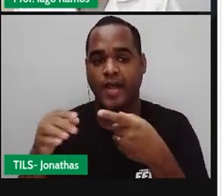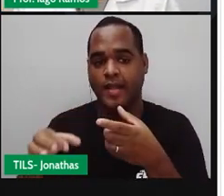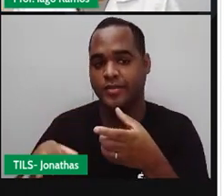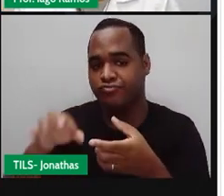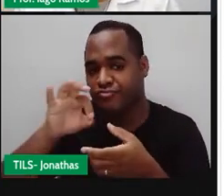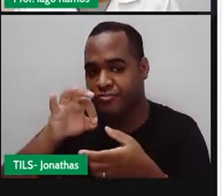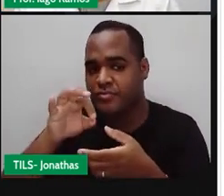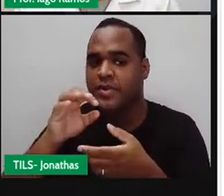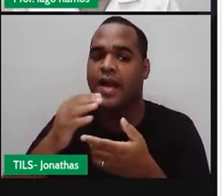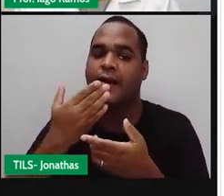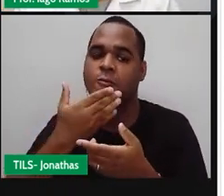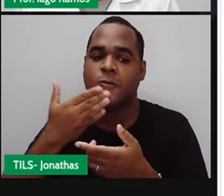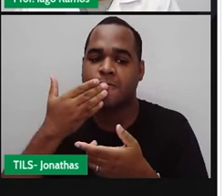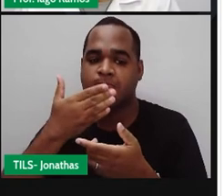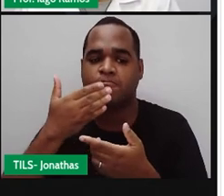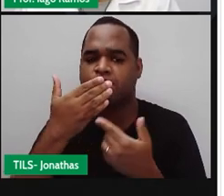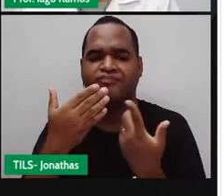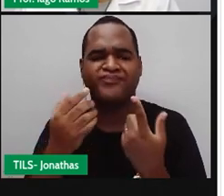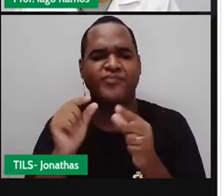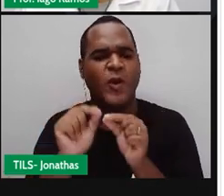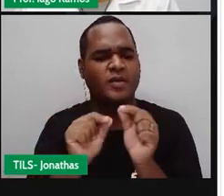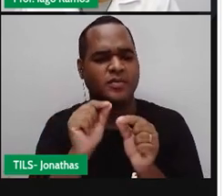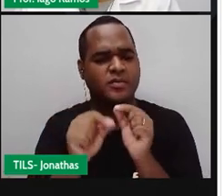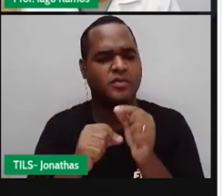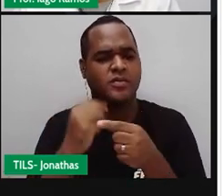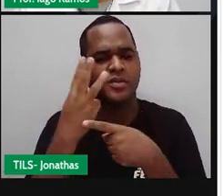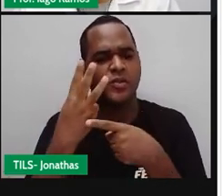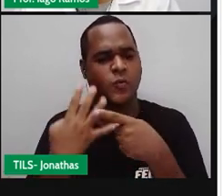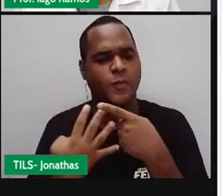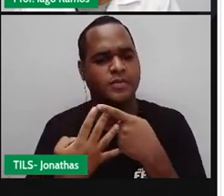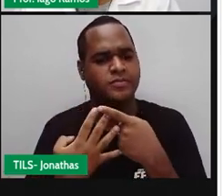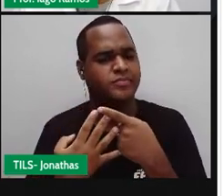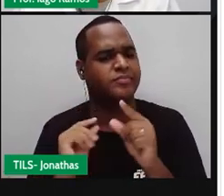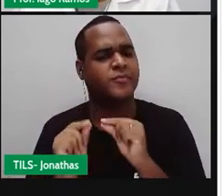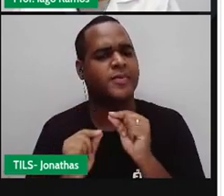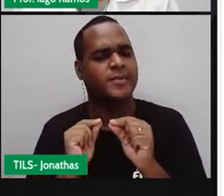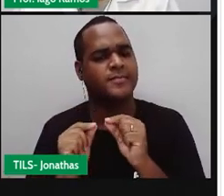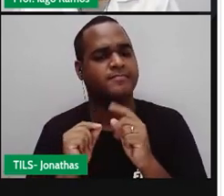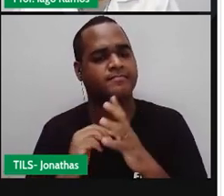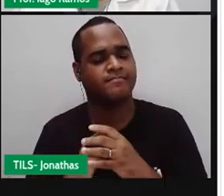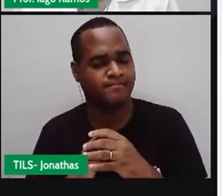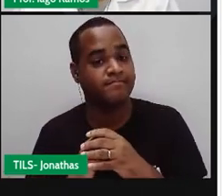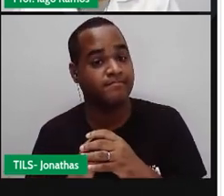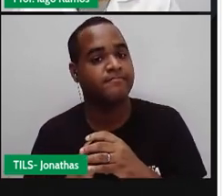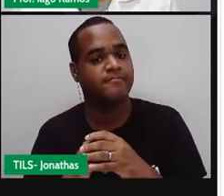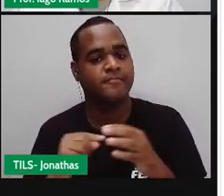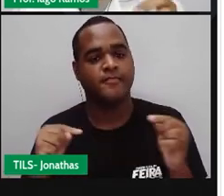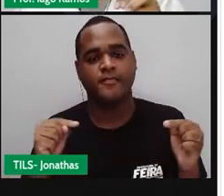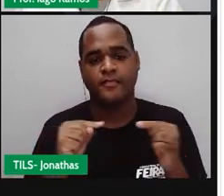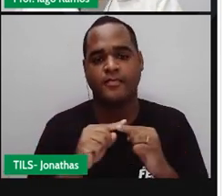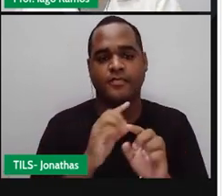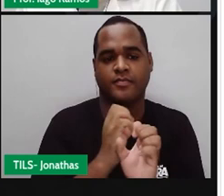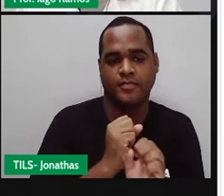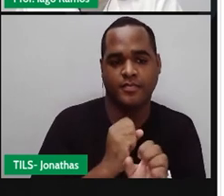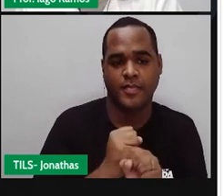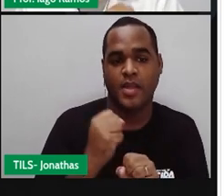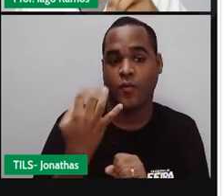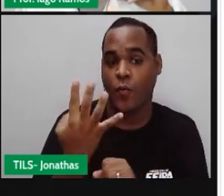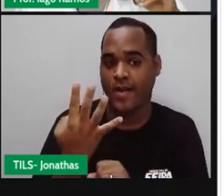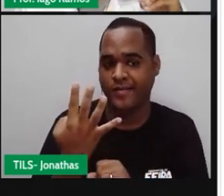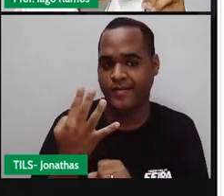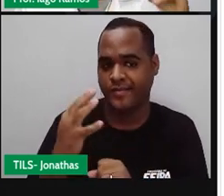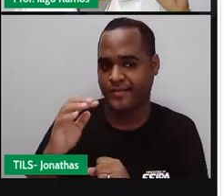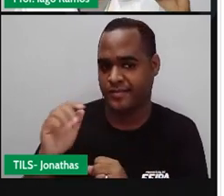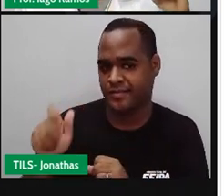de Açúcar que que significa três quartos de xícara de Açúcar o que você colocasse quatro